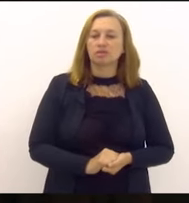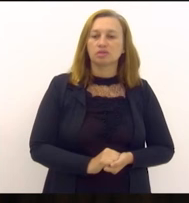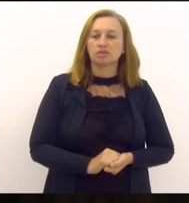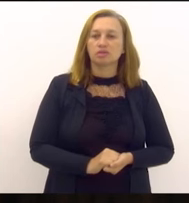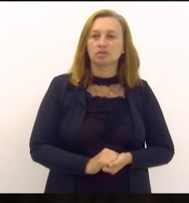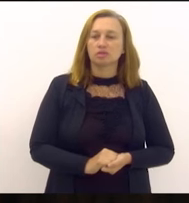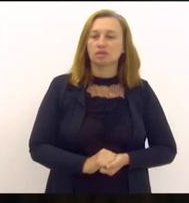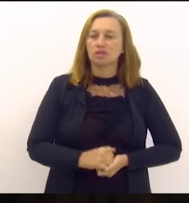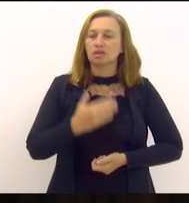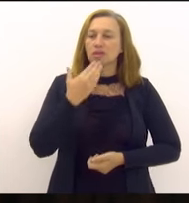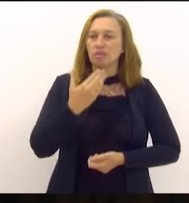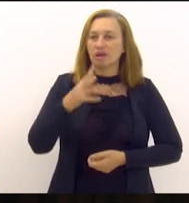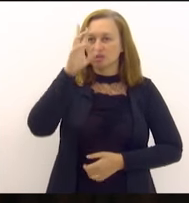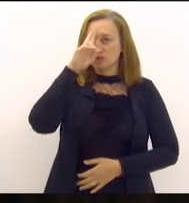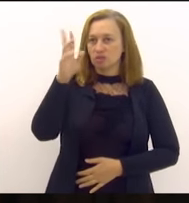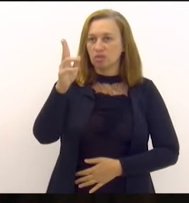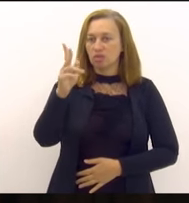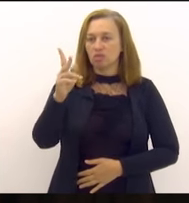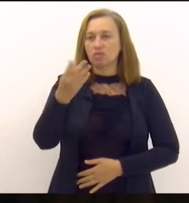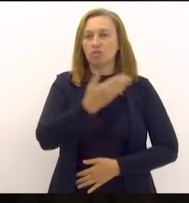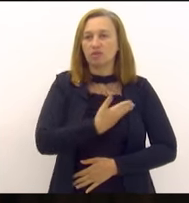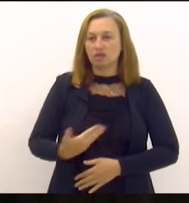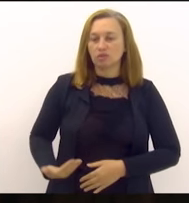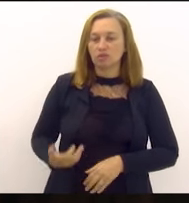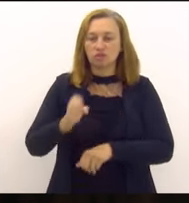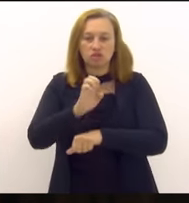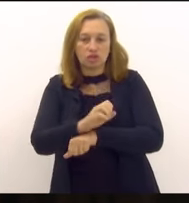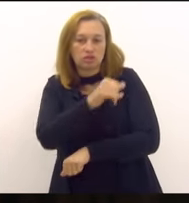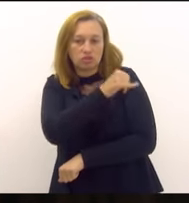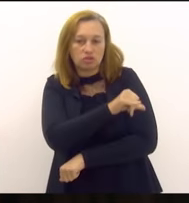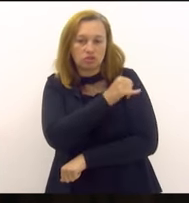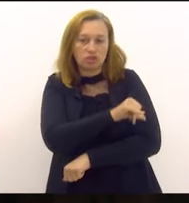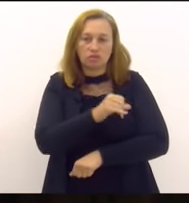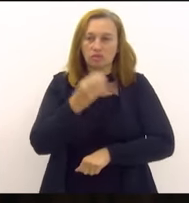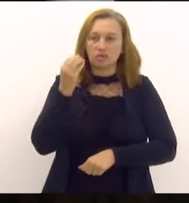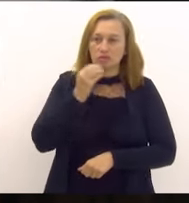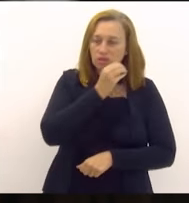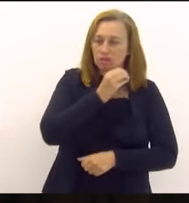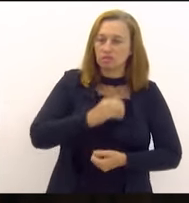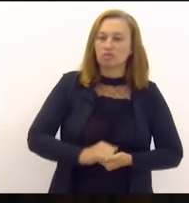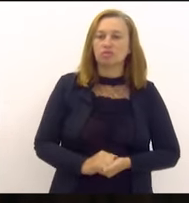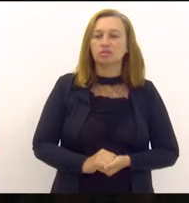que solicita ao excelentíssimo governador do estado do Rio de Janeiro, Cláudio Castro,